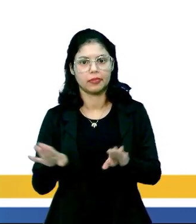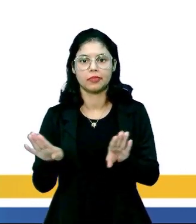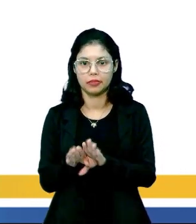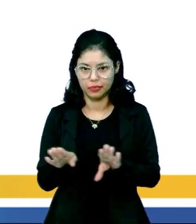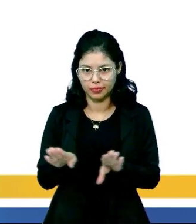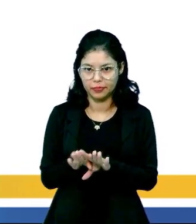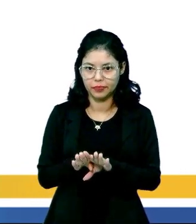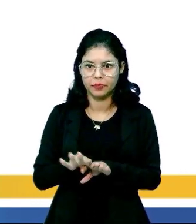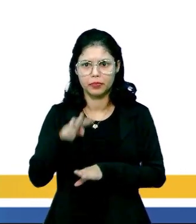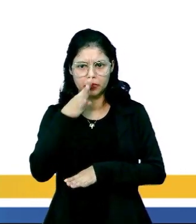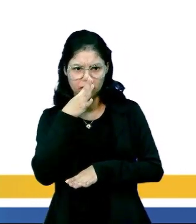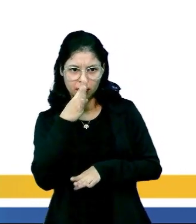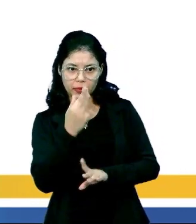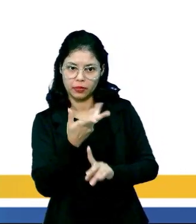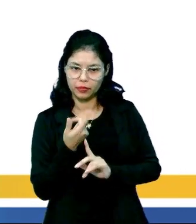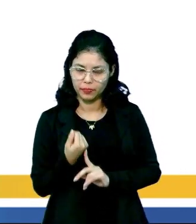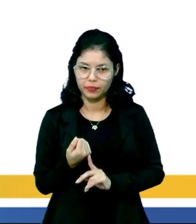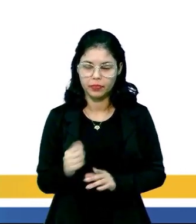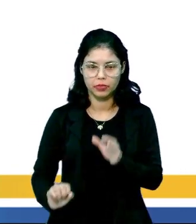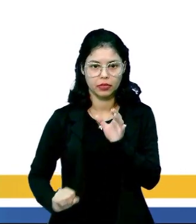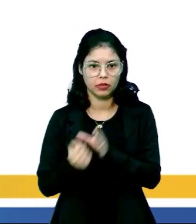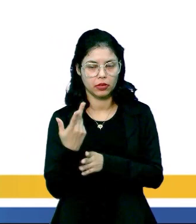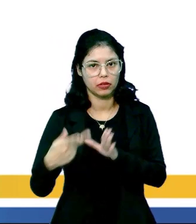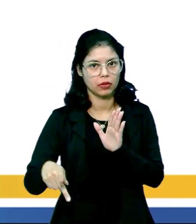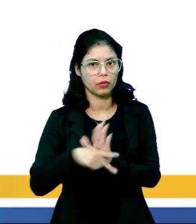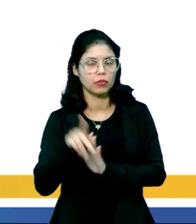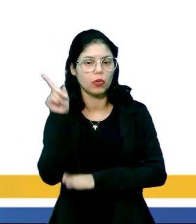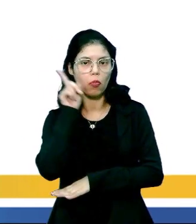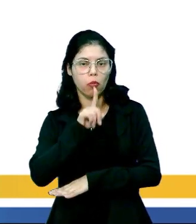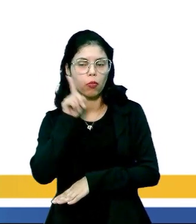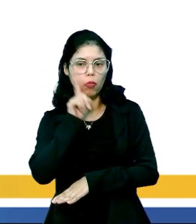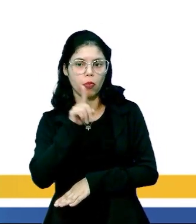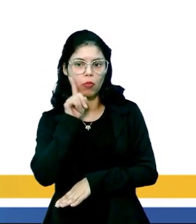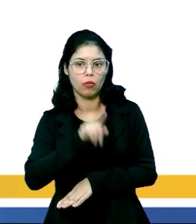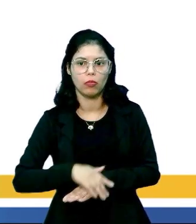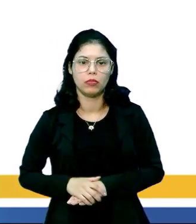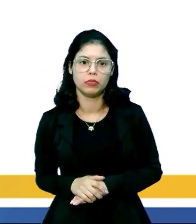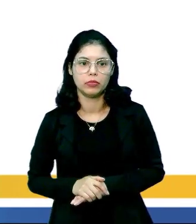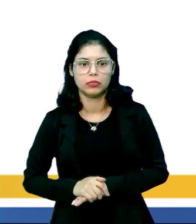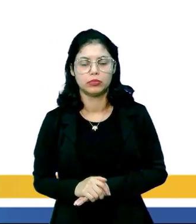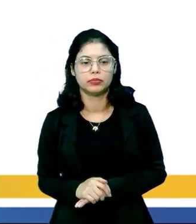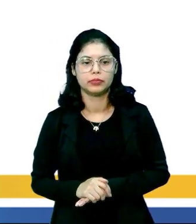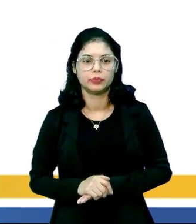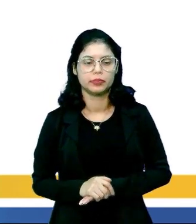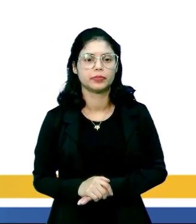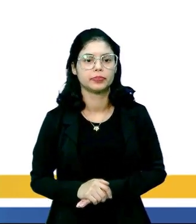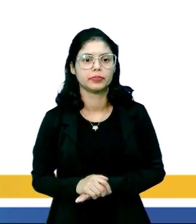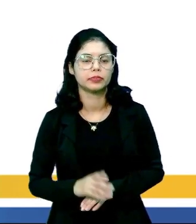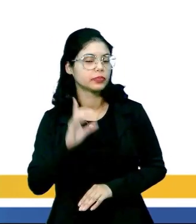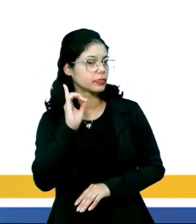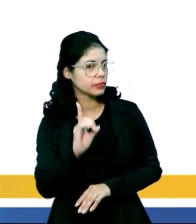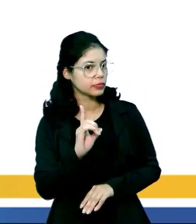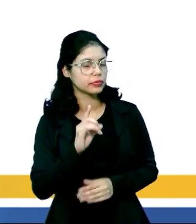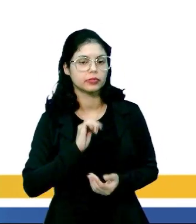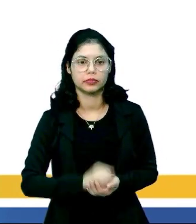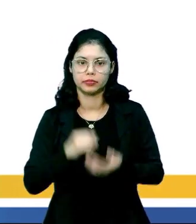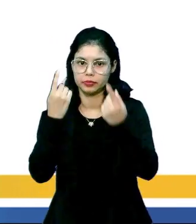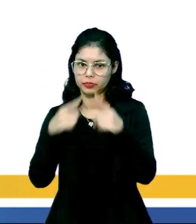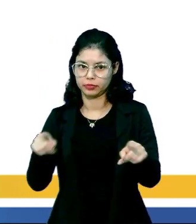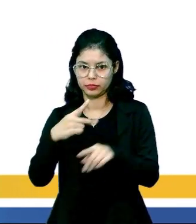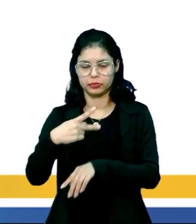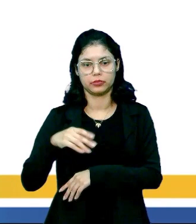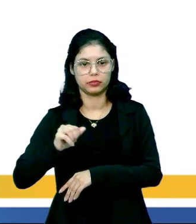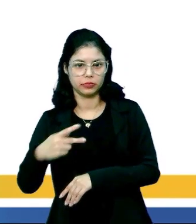videogames também está interessada em artistas entes dos Estados Unidos letra